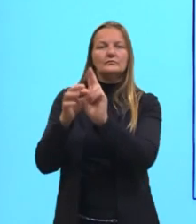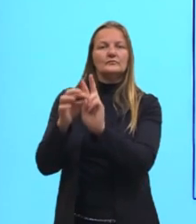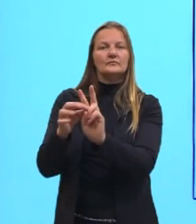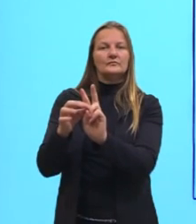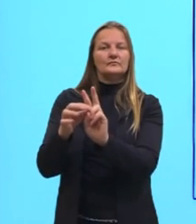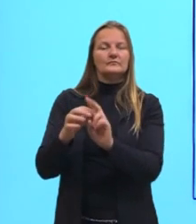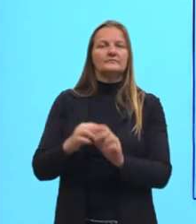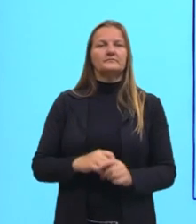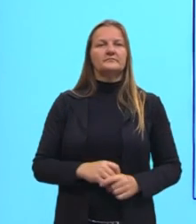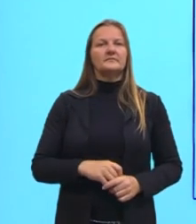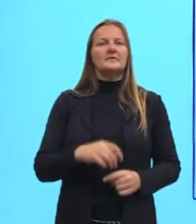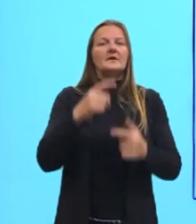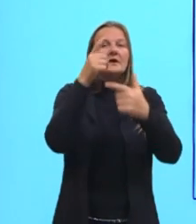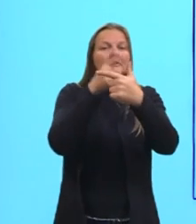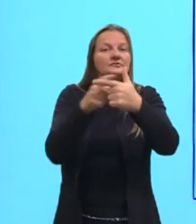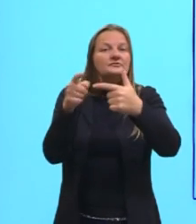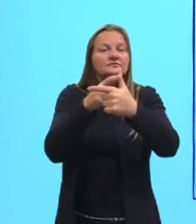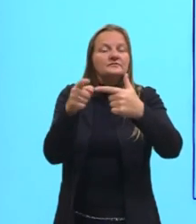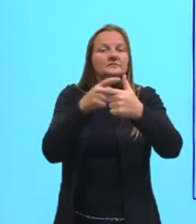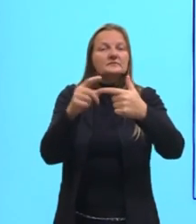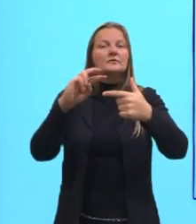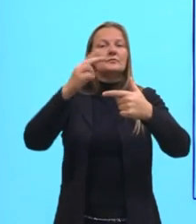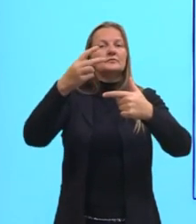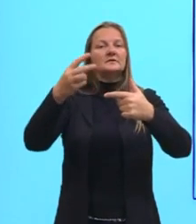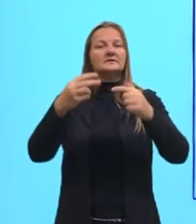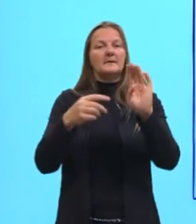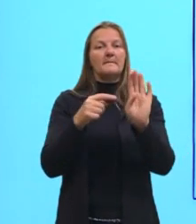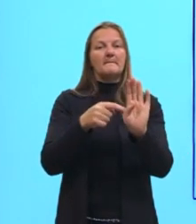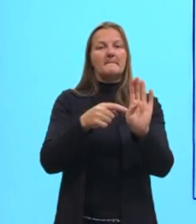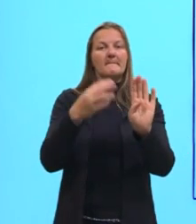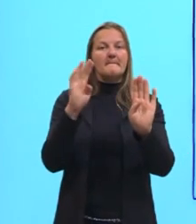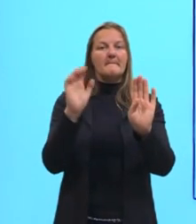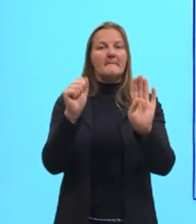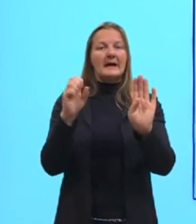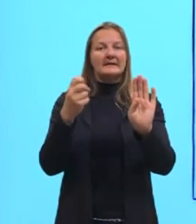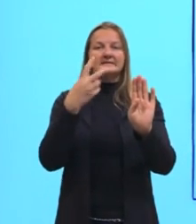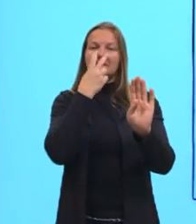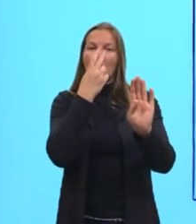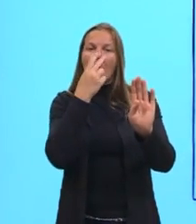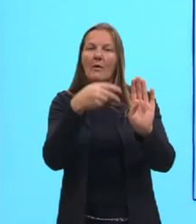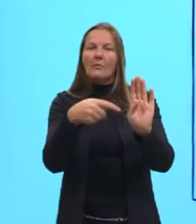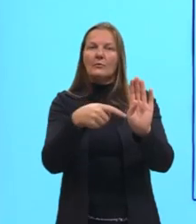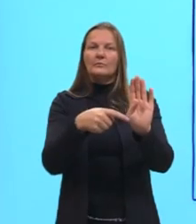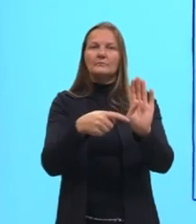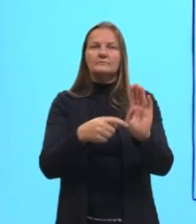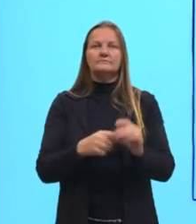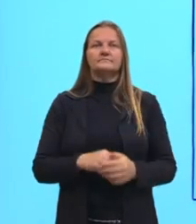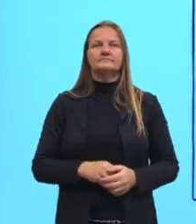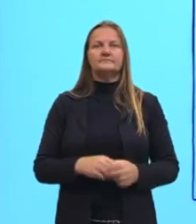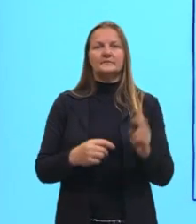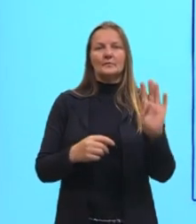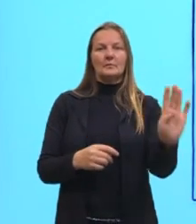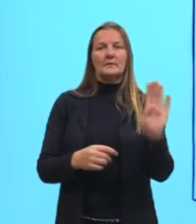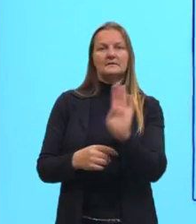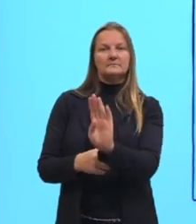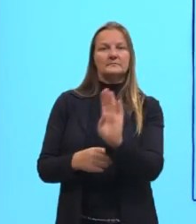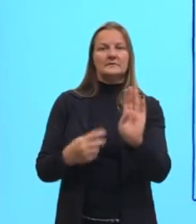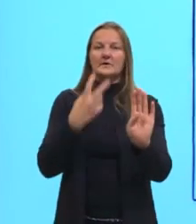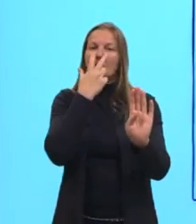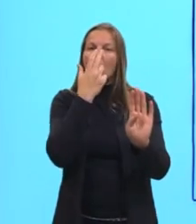a divisão de potências de mesma base ela é semelhante tá nós temos ele bases iguais